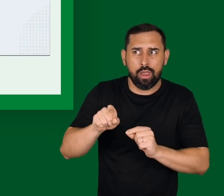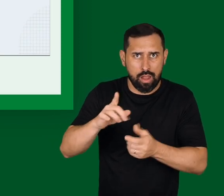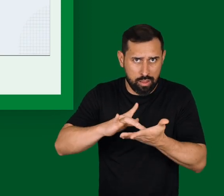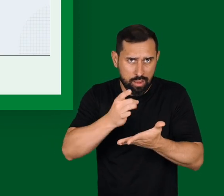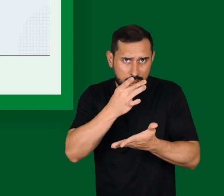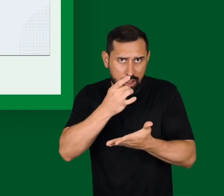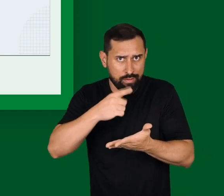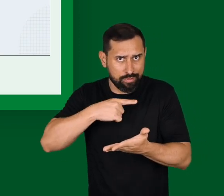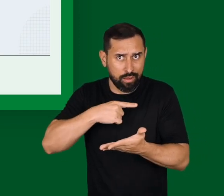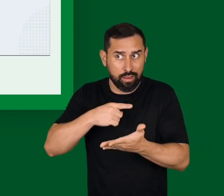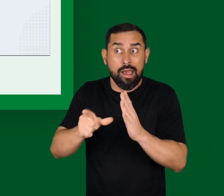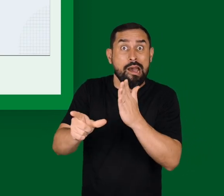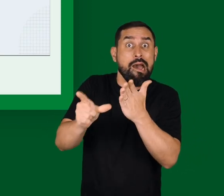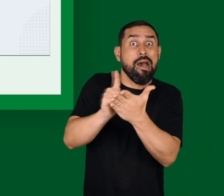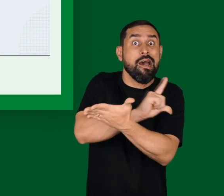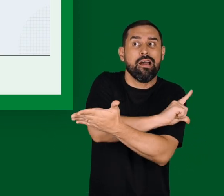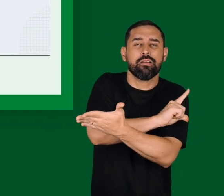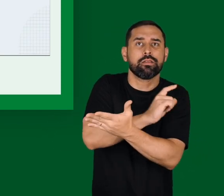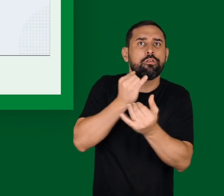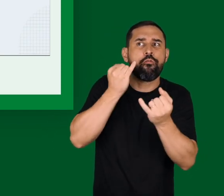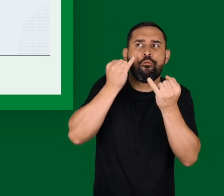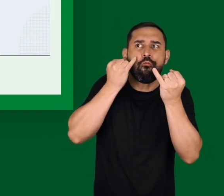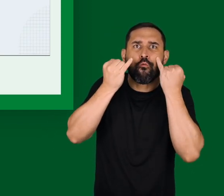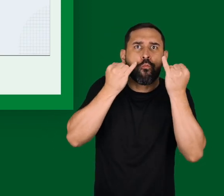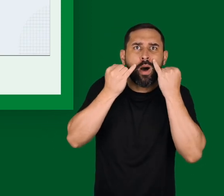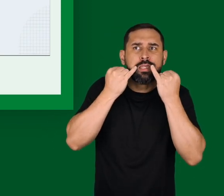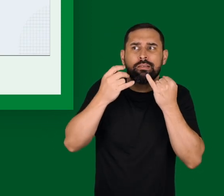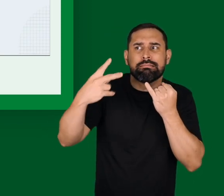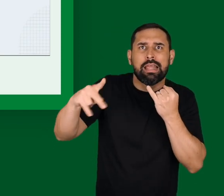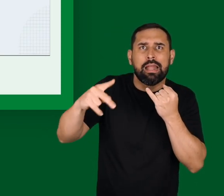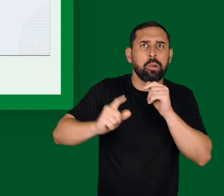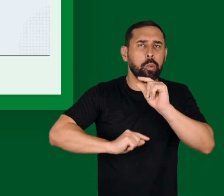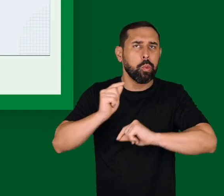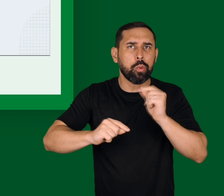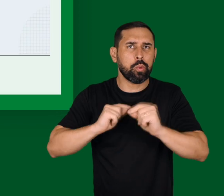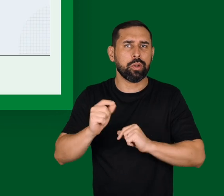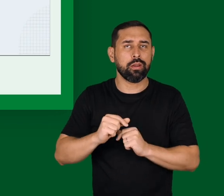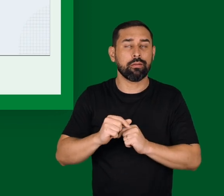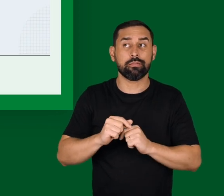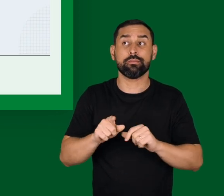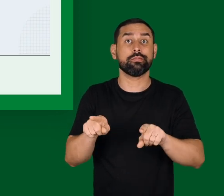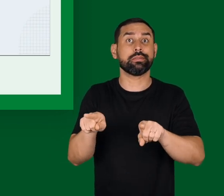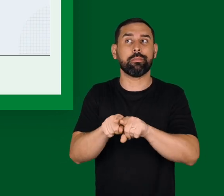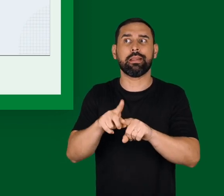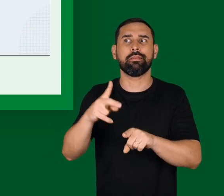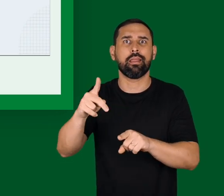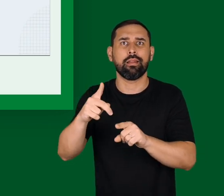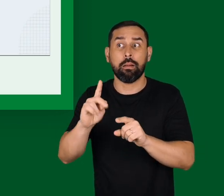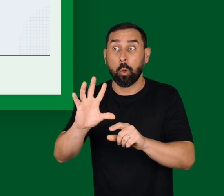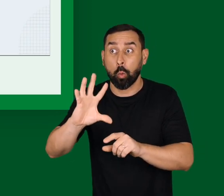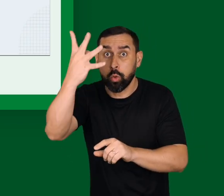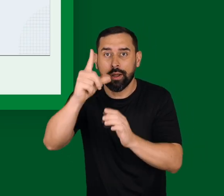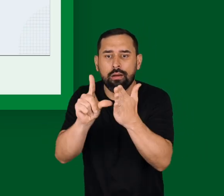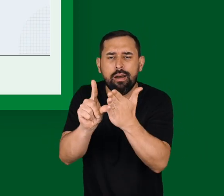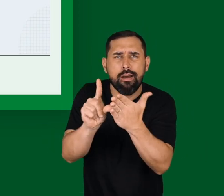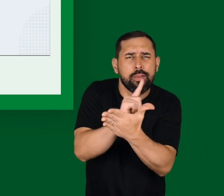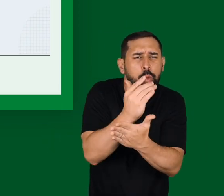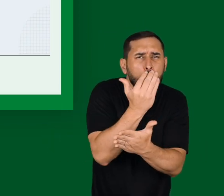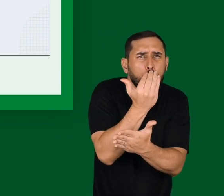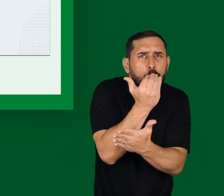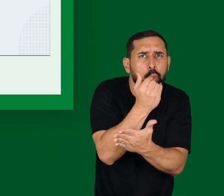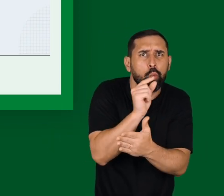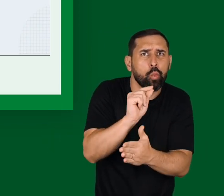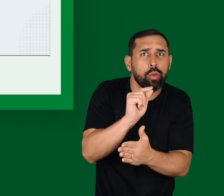criança está usando medicamentos, o histórico pregresso dessa criança, né, então o P, o L de